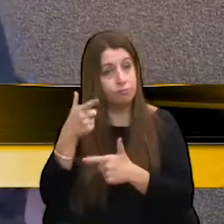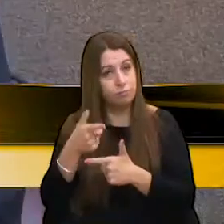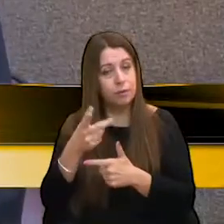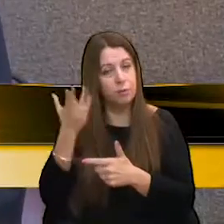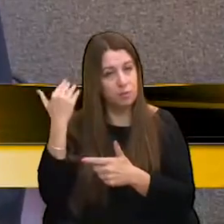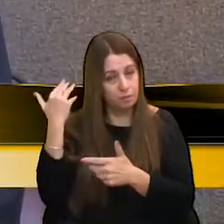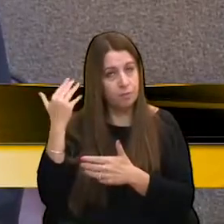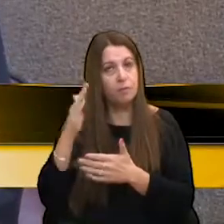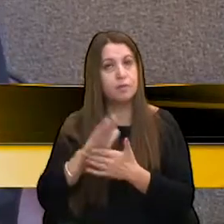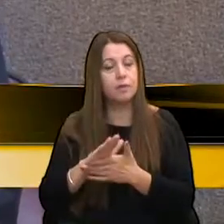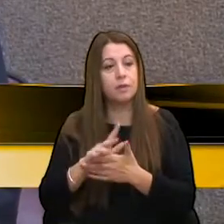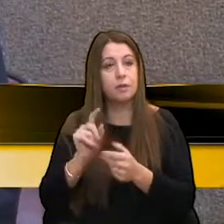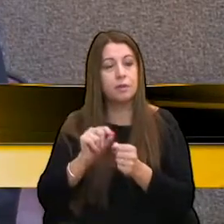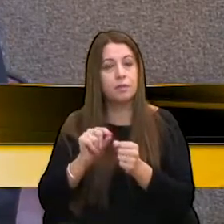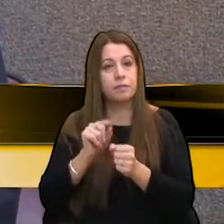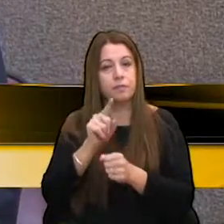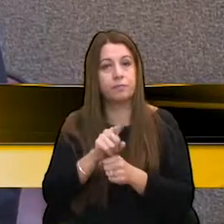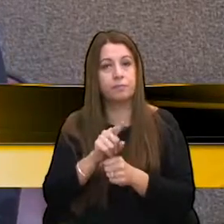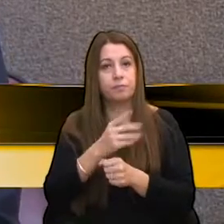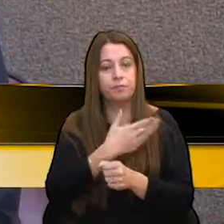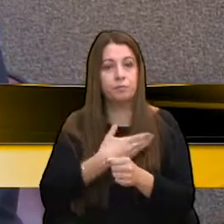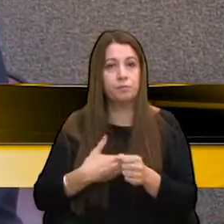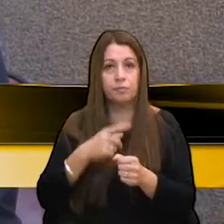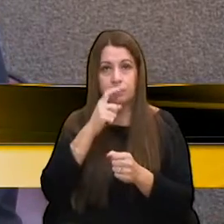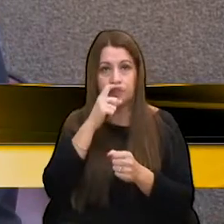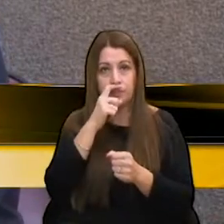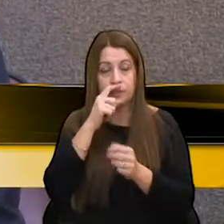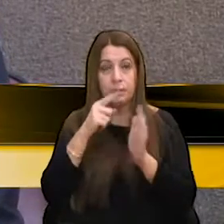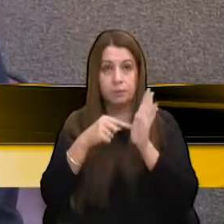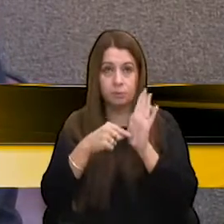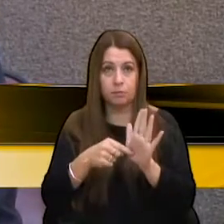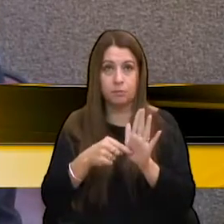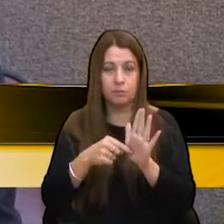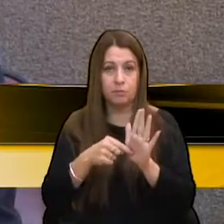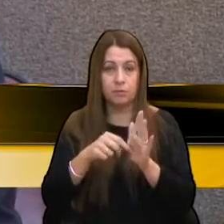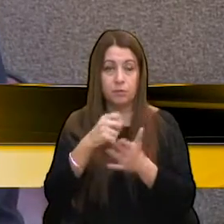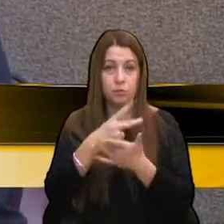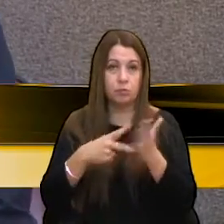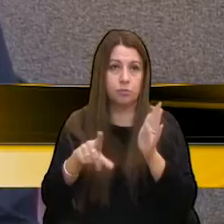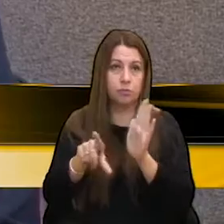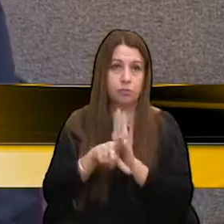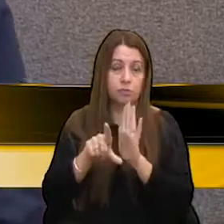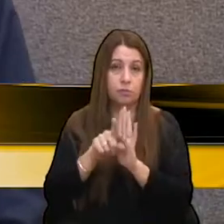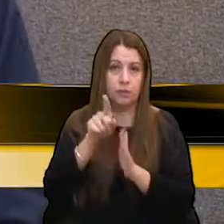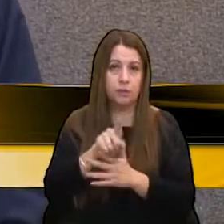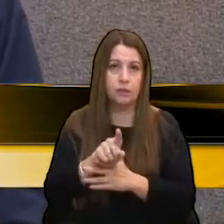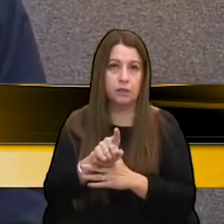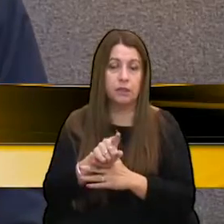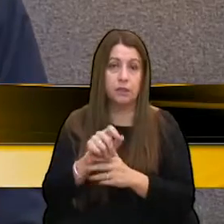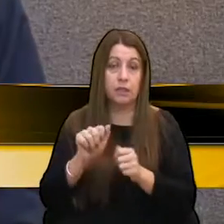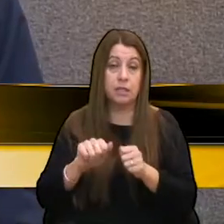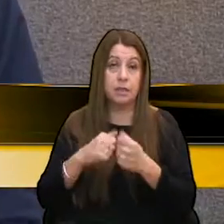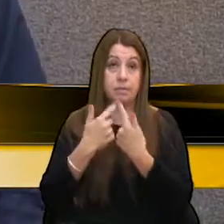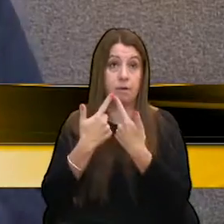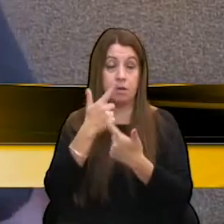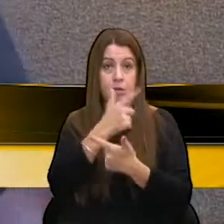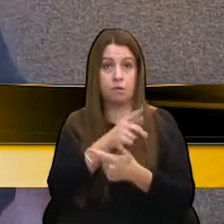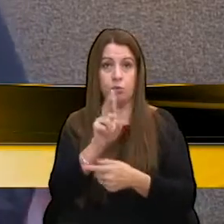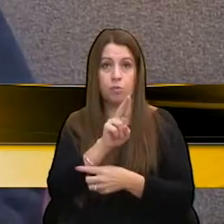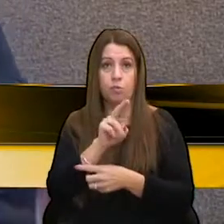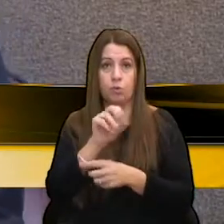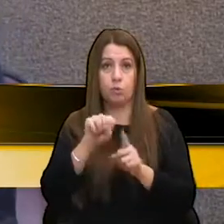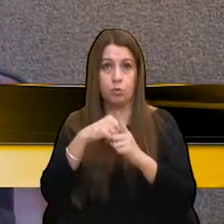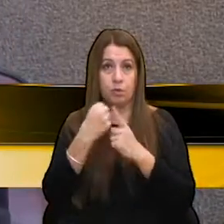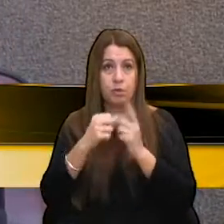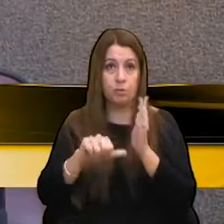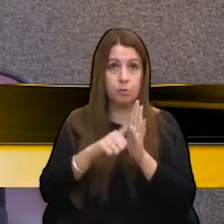na época, o que fez o governador Sartori, ele apresentou um projeto de lei à Assembleia Legislativa, chamado